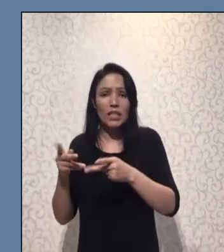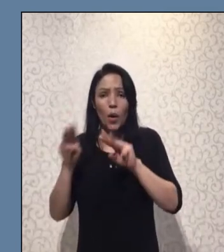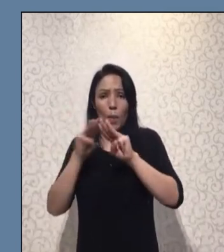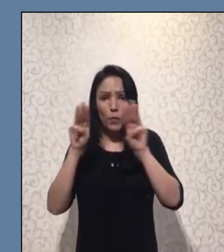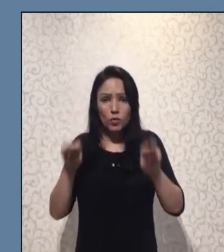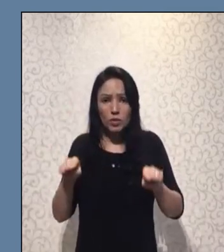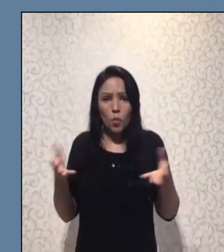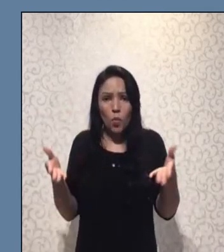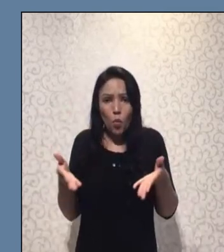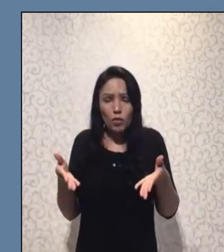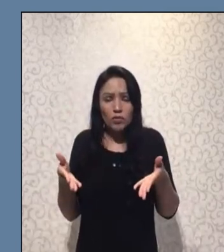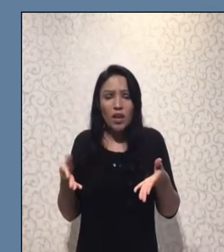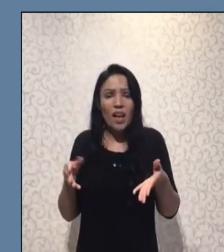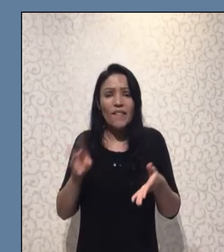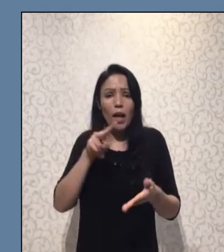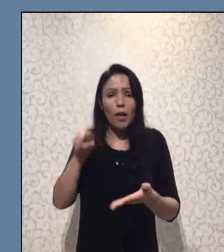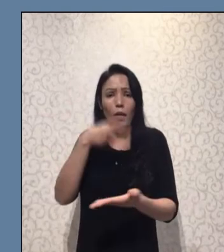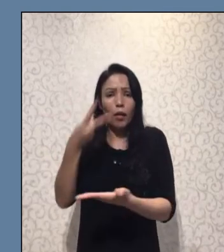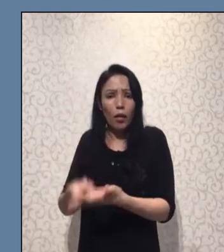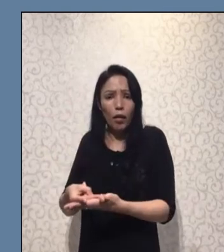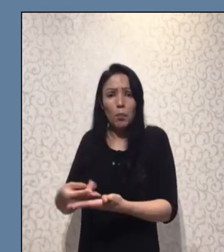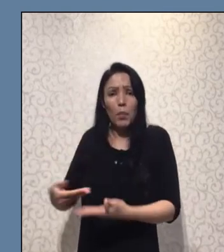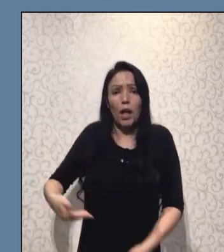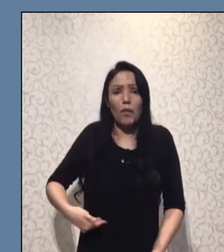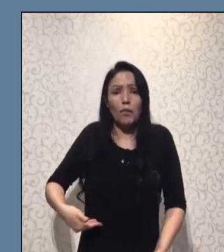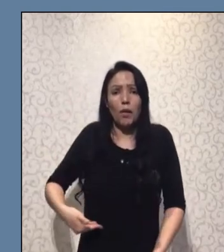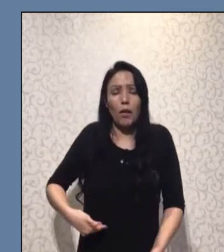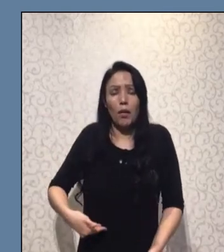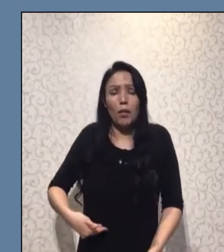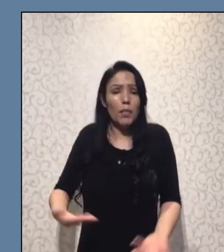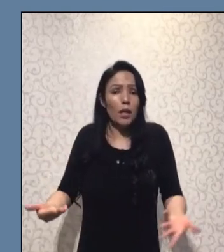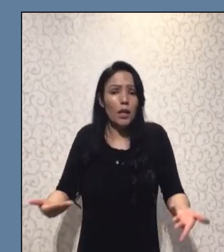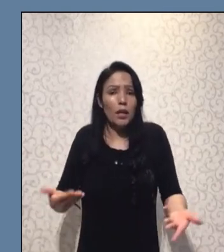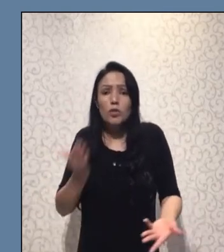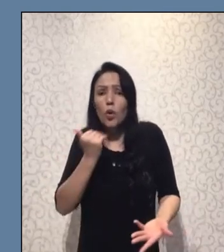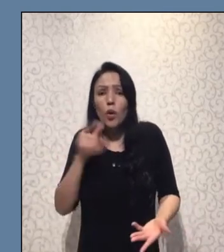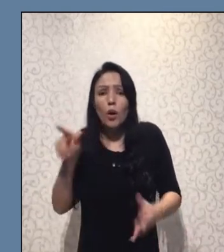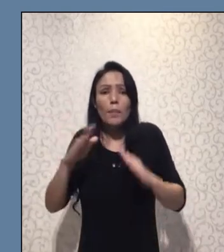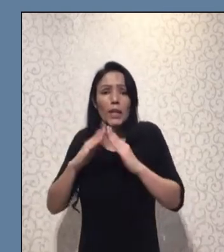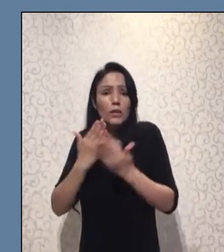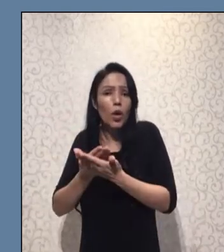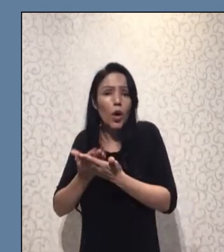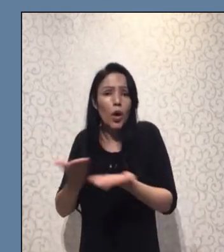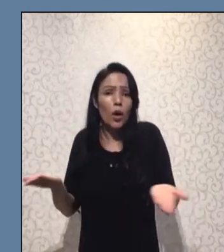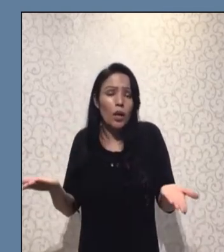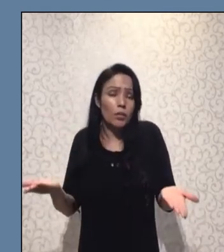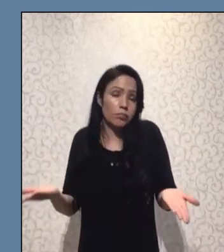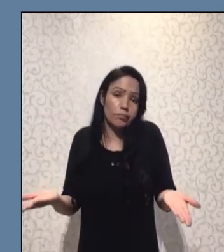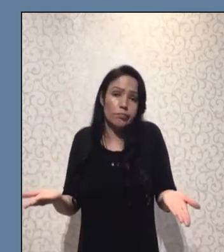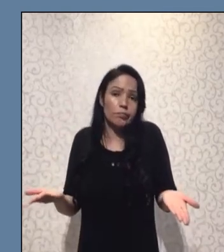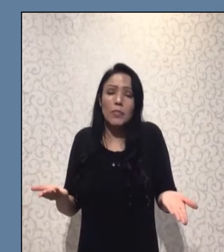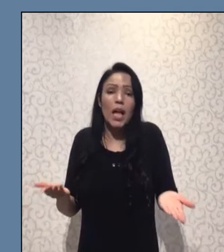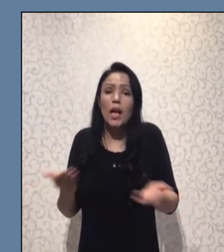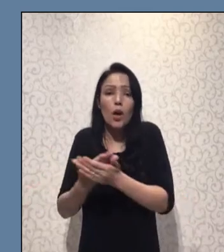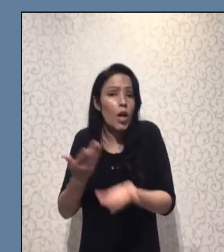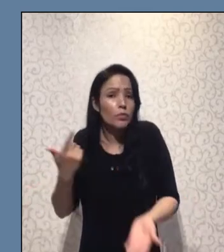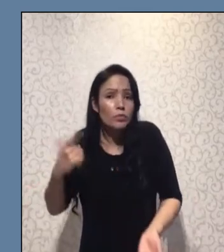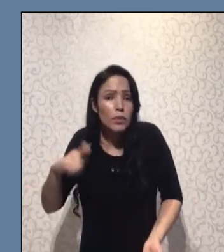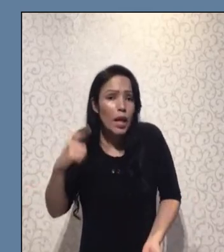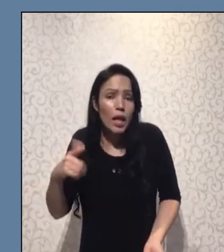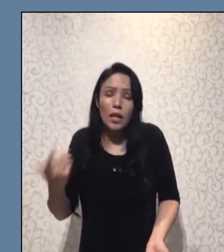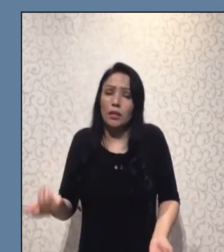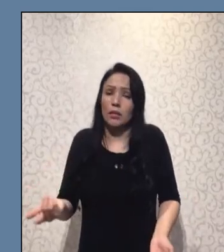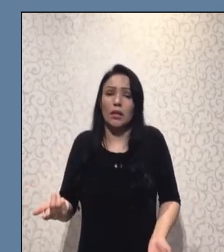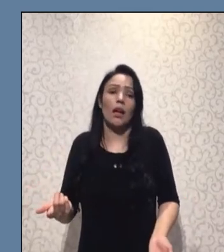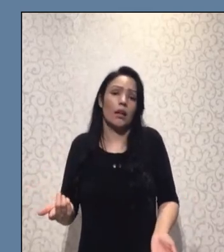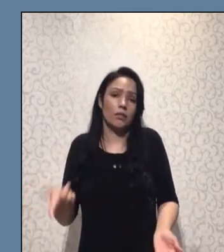fome, porque só come quando vai na escola e não está indo na escola. Esse é o dado, esse é o dado. Essa é a realidade